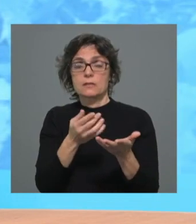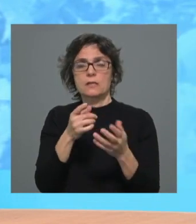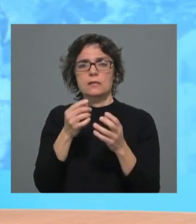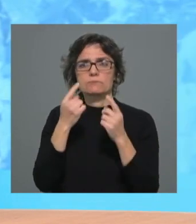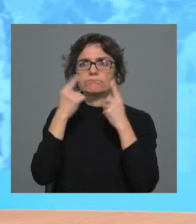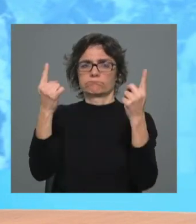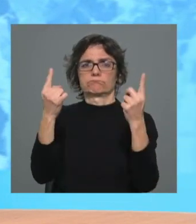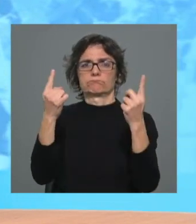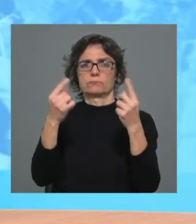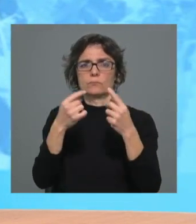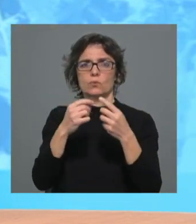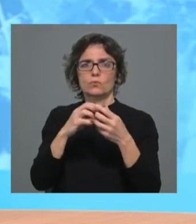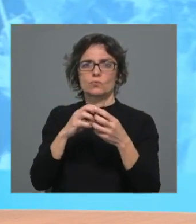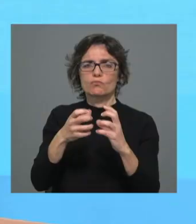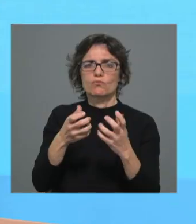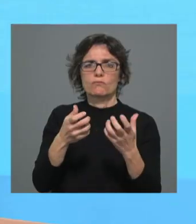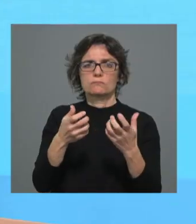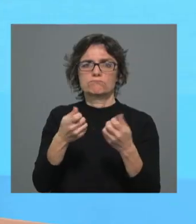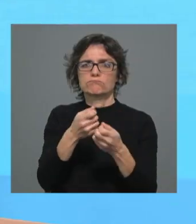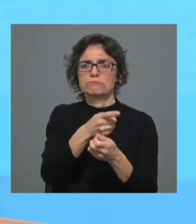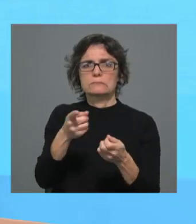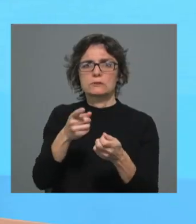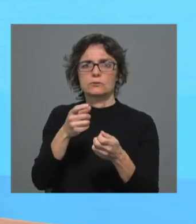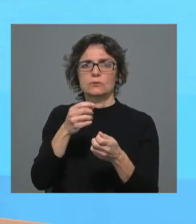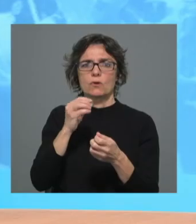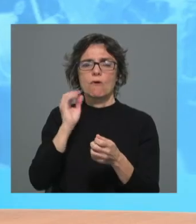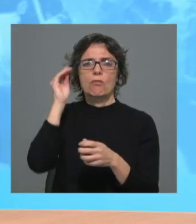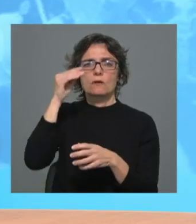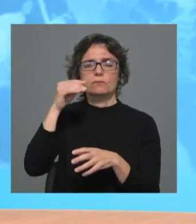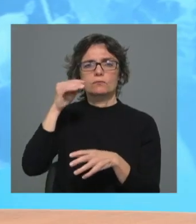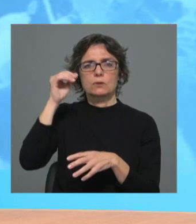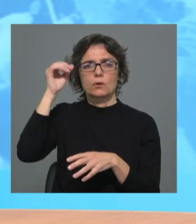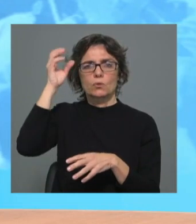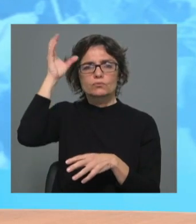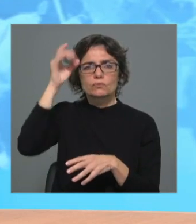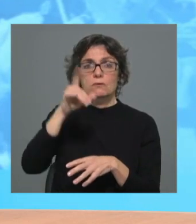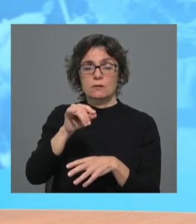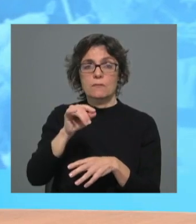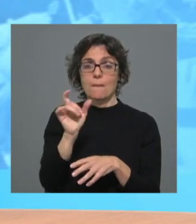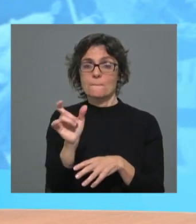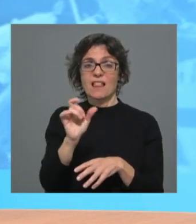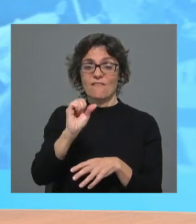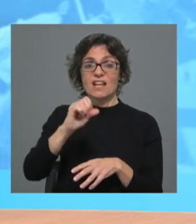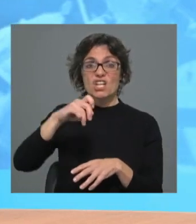escondido. Ele, na República Democrática do Congo, usou a palavra genocídio.